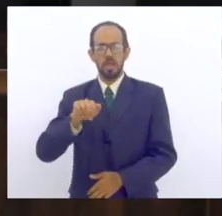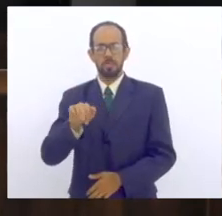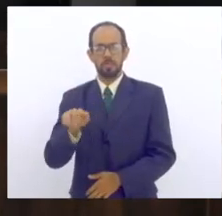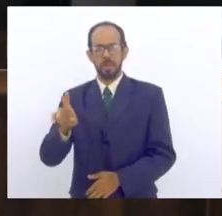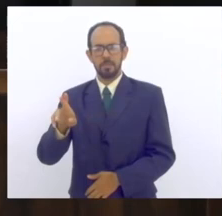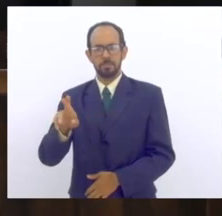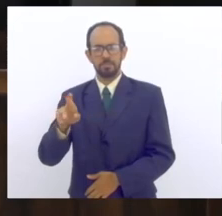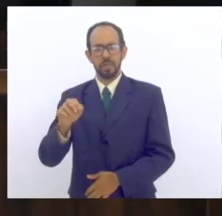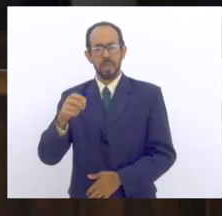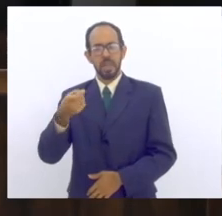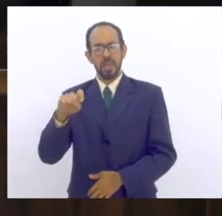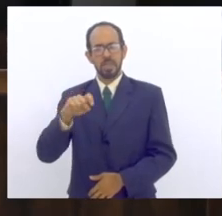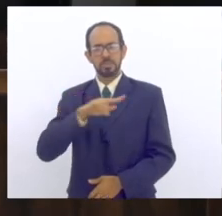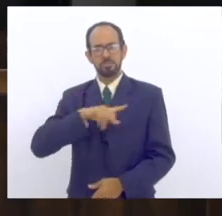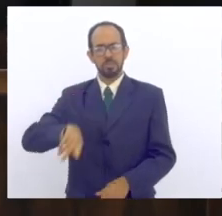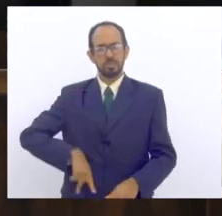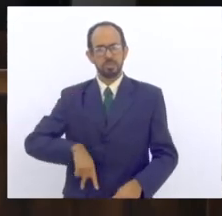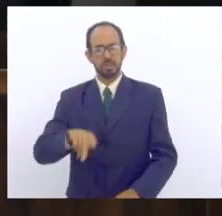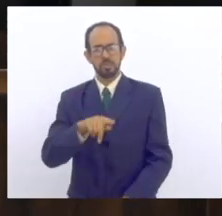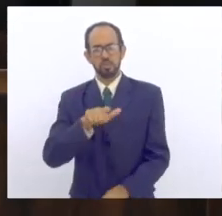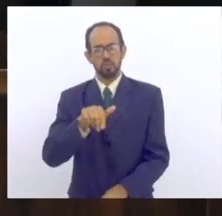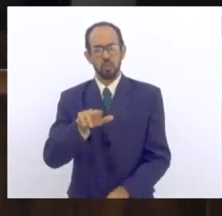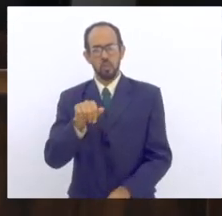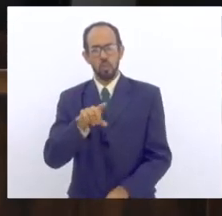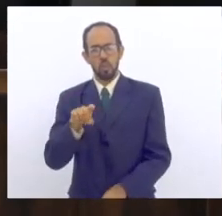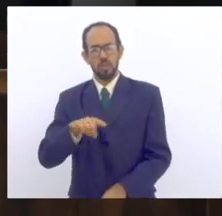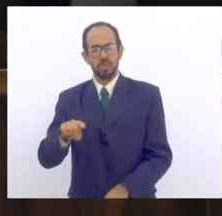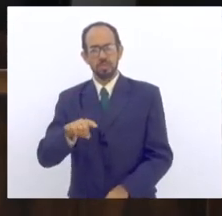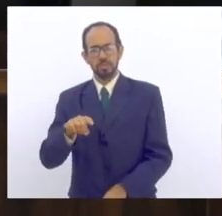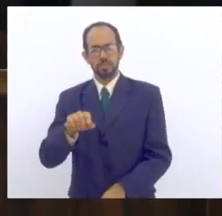ex-presidente do Flamengo Luiz Augusto Veloso